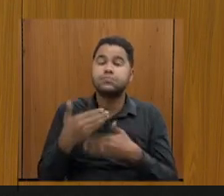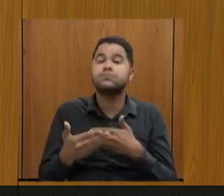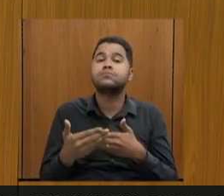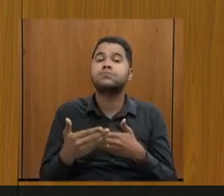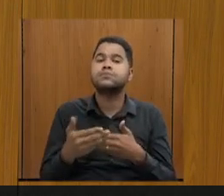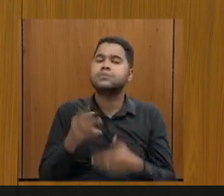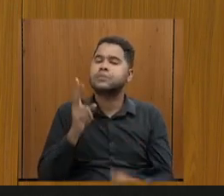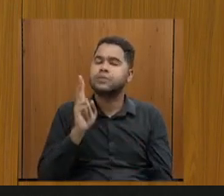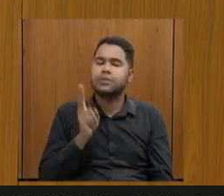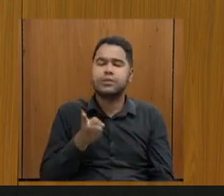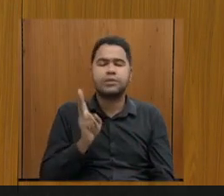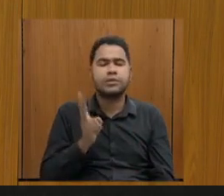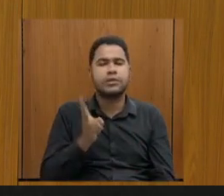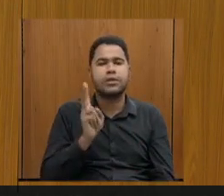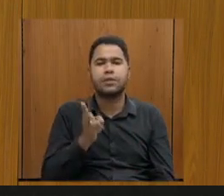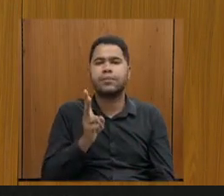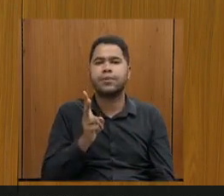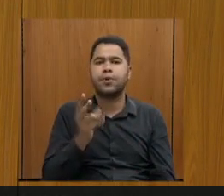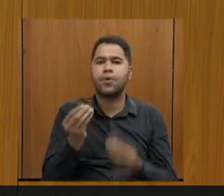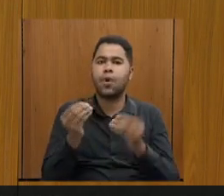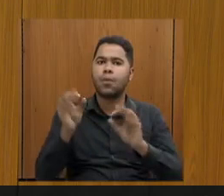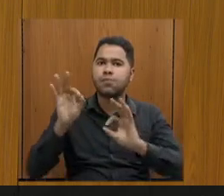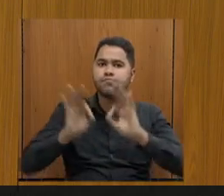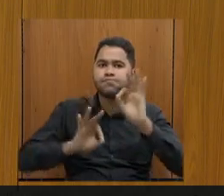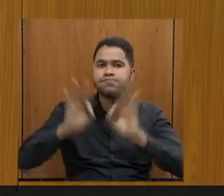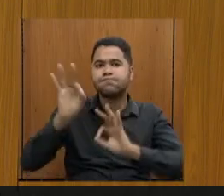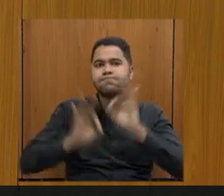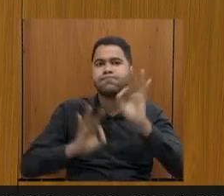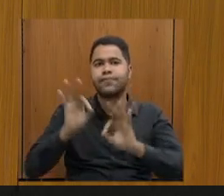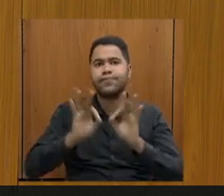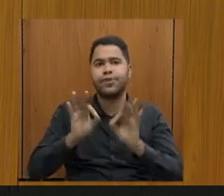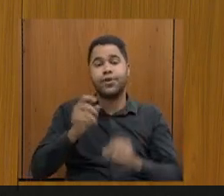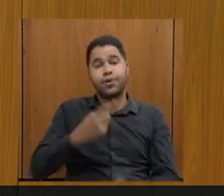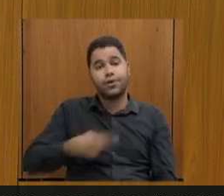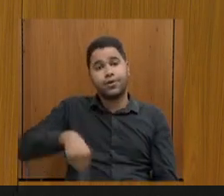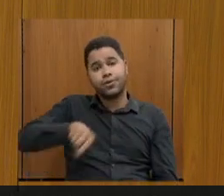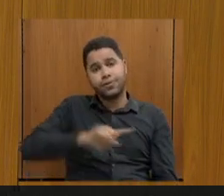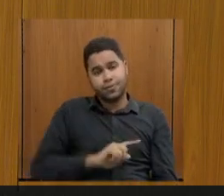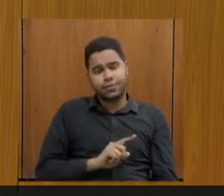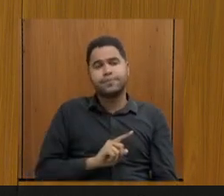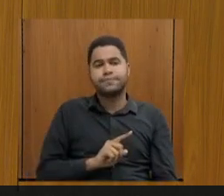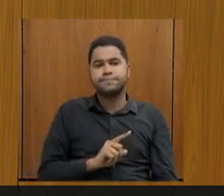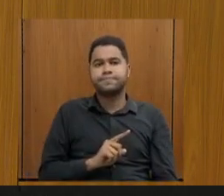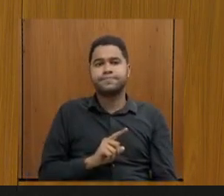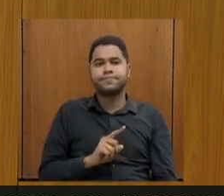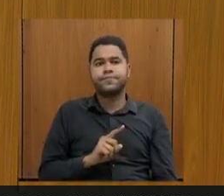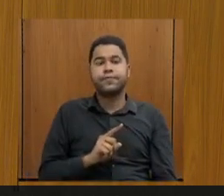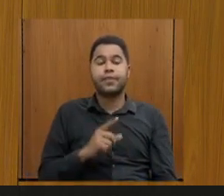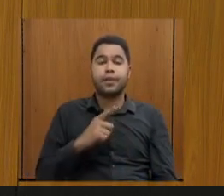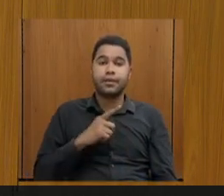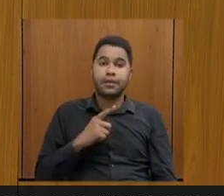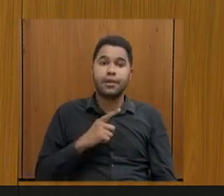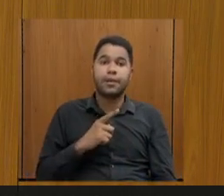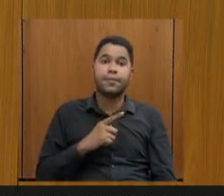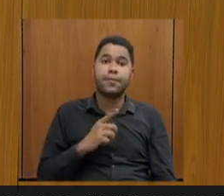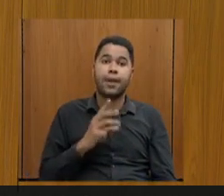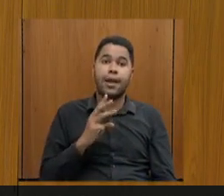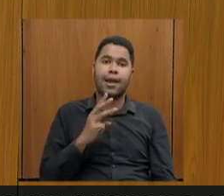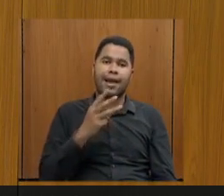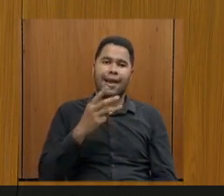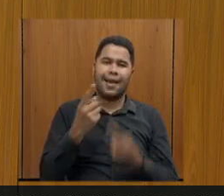sempre foi a questão da logística Nossa então outros gargalos que nós temos é a